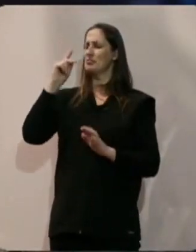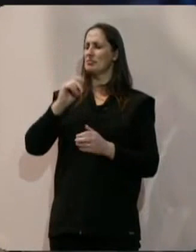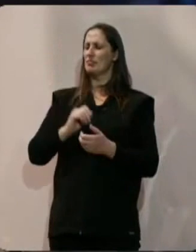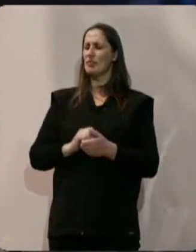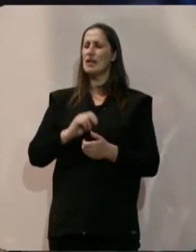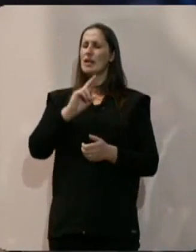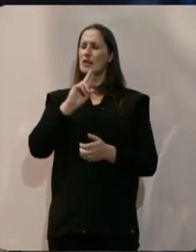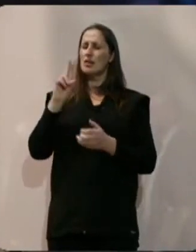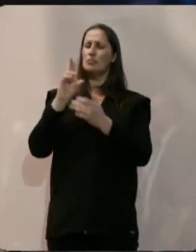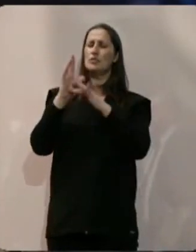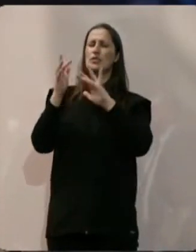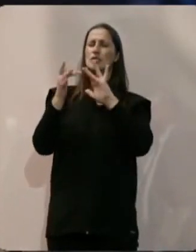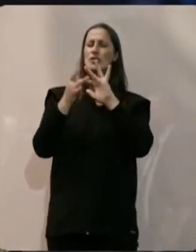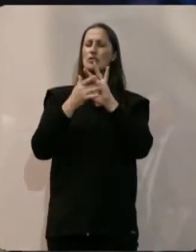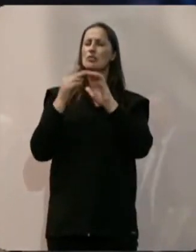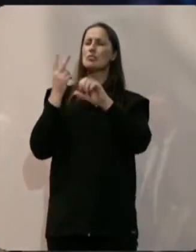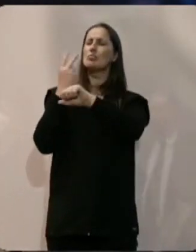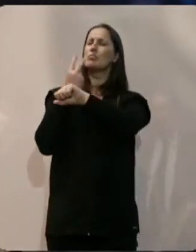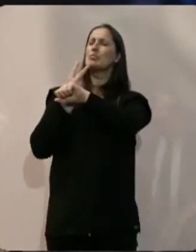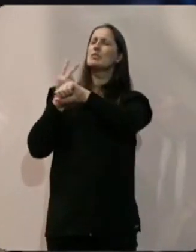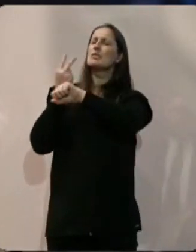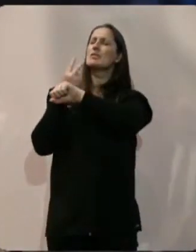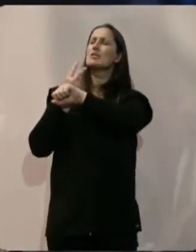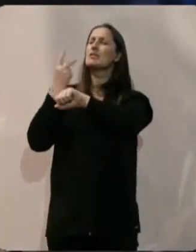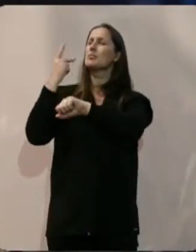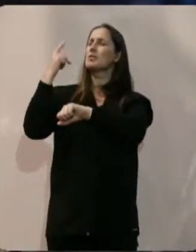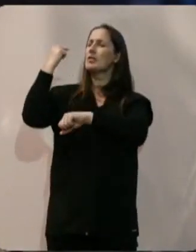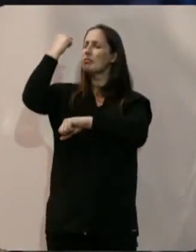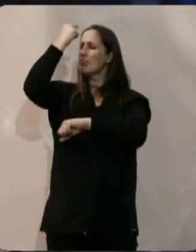e é em nome de Jesus que buscamos a tua face.